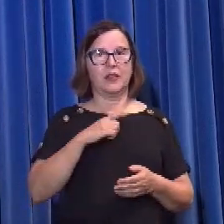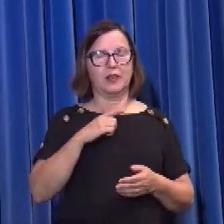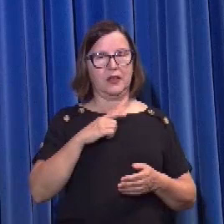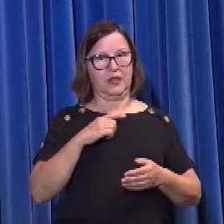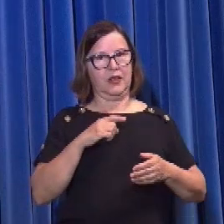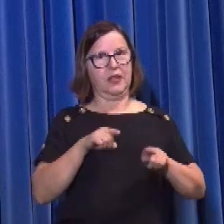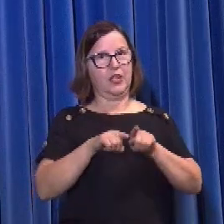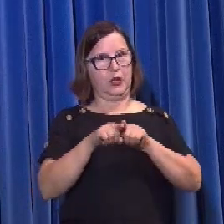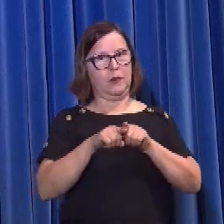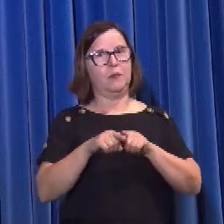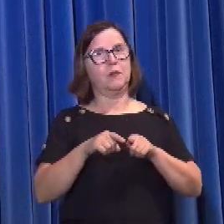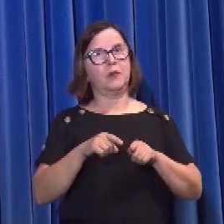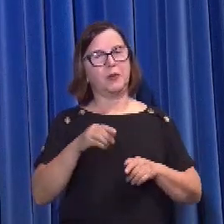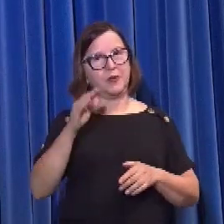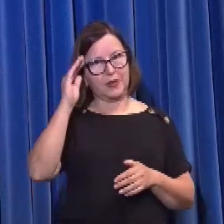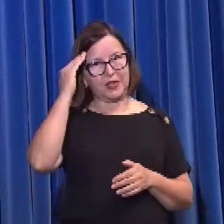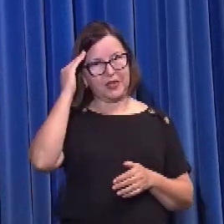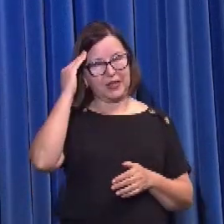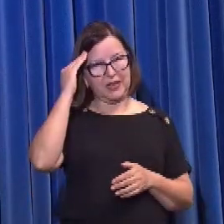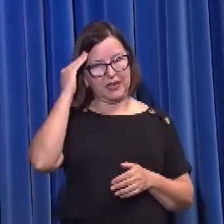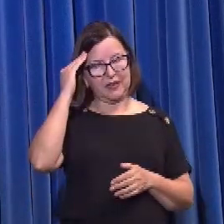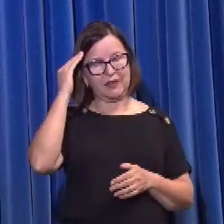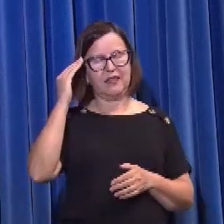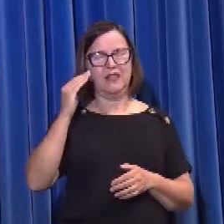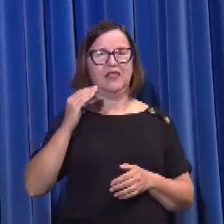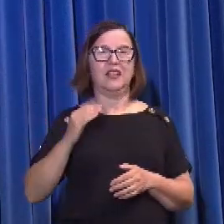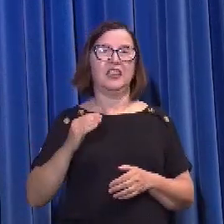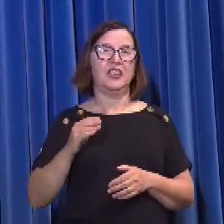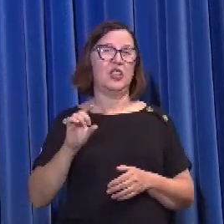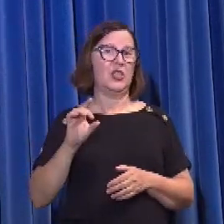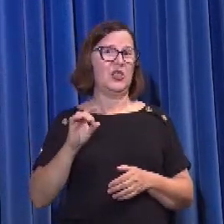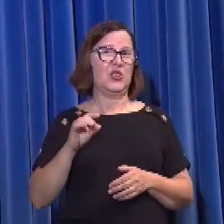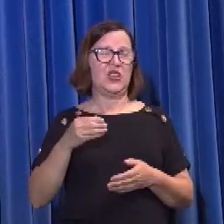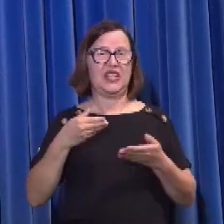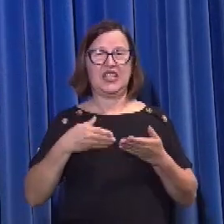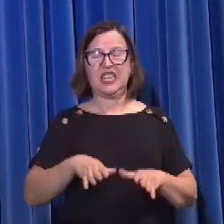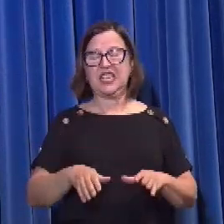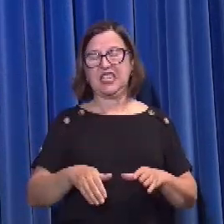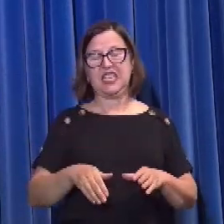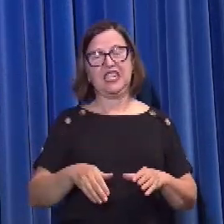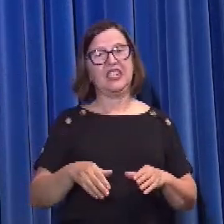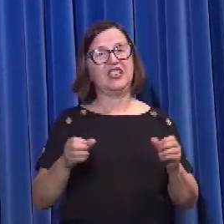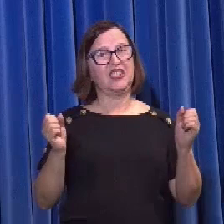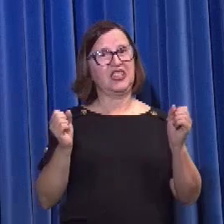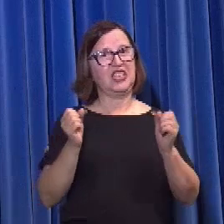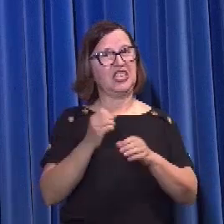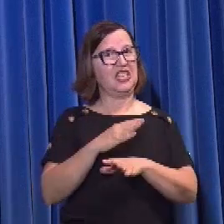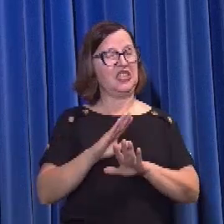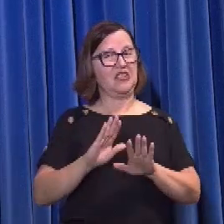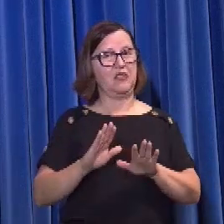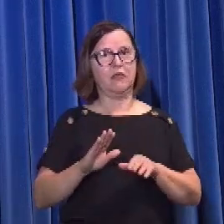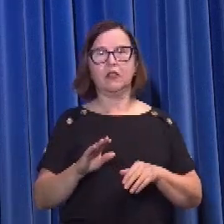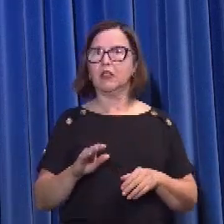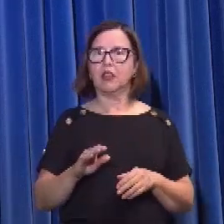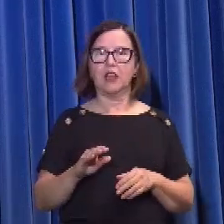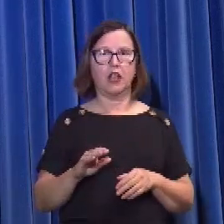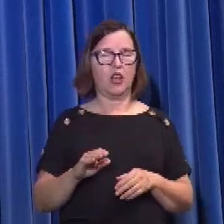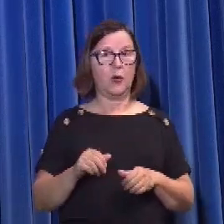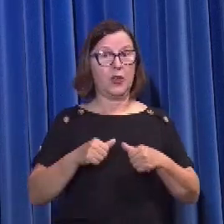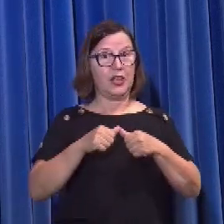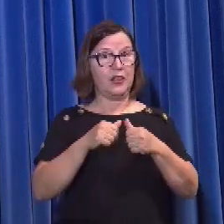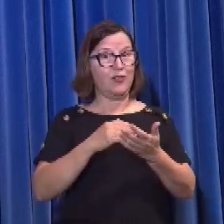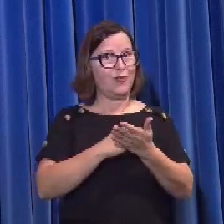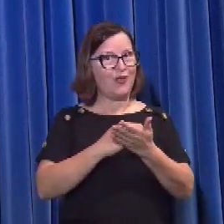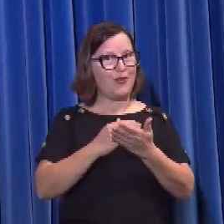nascimento. Contudo, como o próprio nome diz, novo nascimento é apenas o início da vida cristã. Não é tudo na